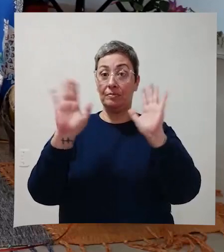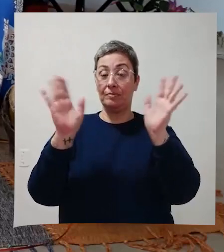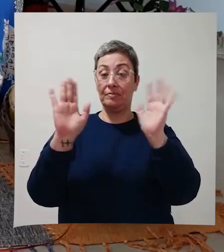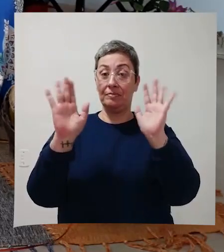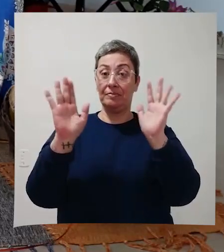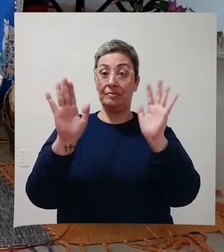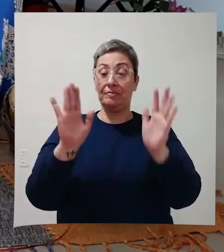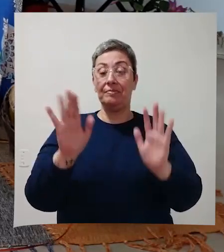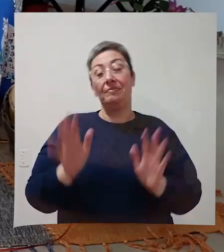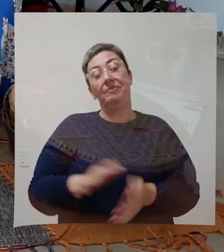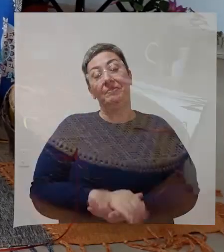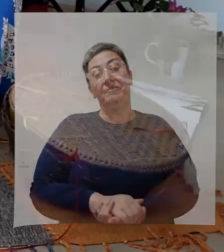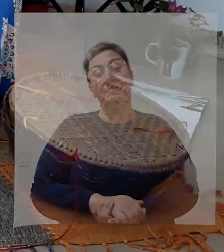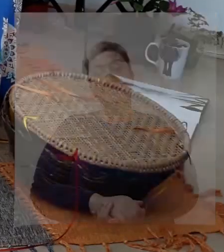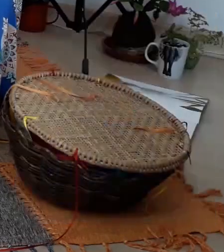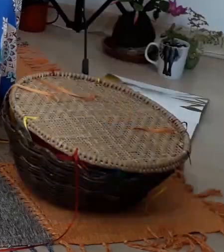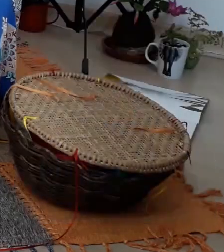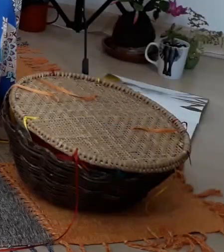embora.